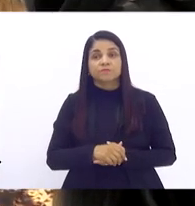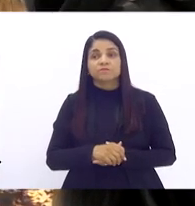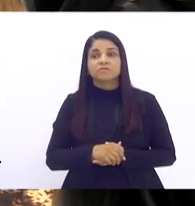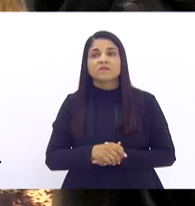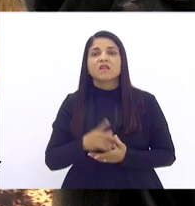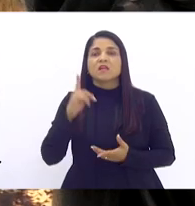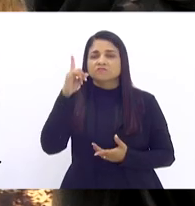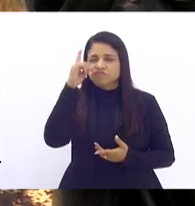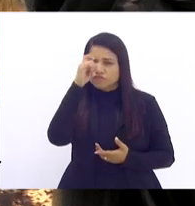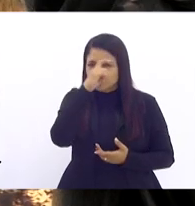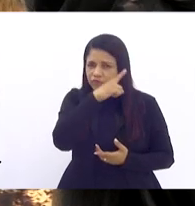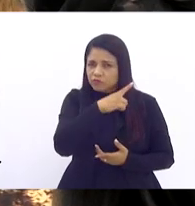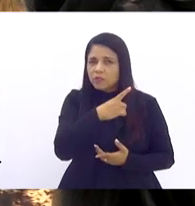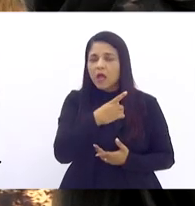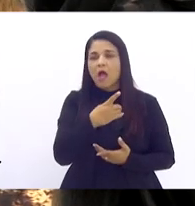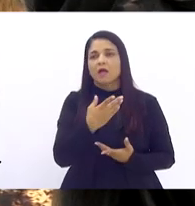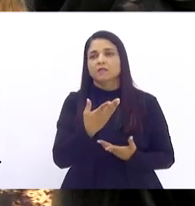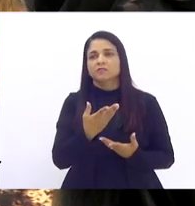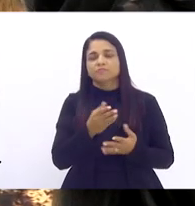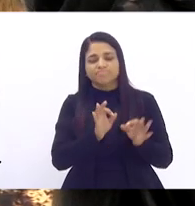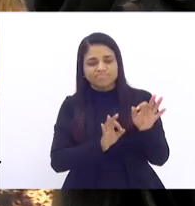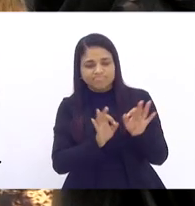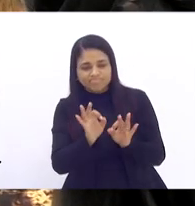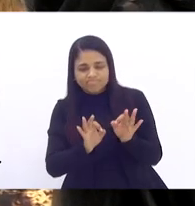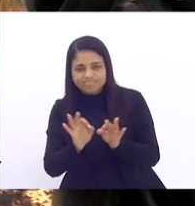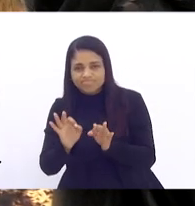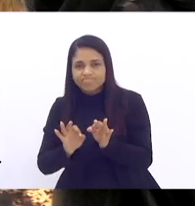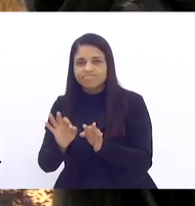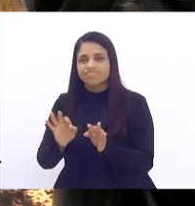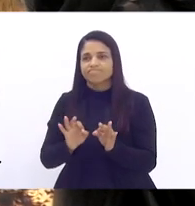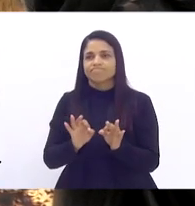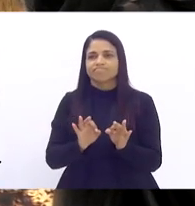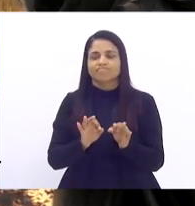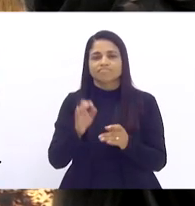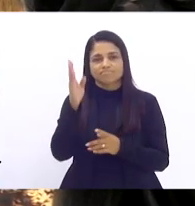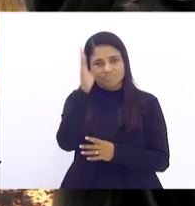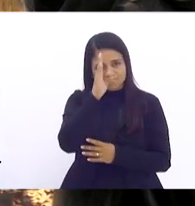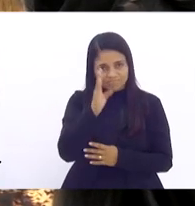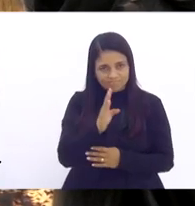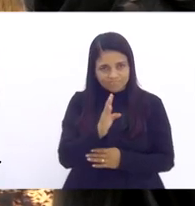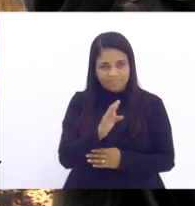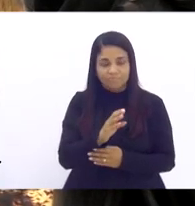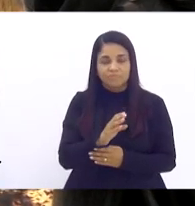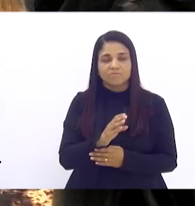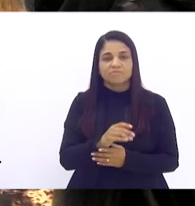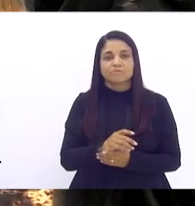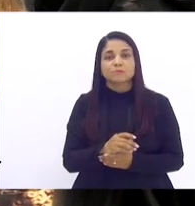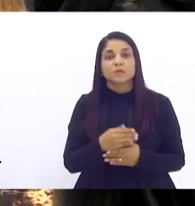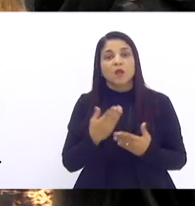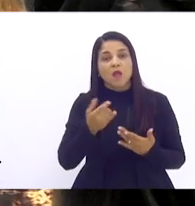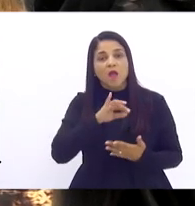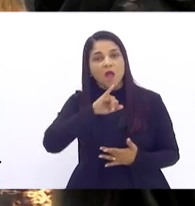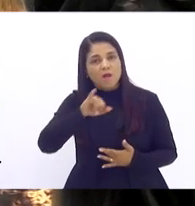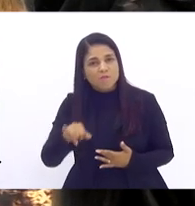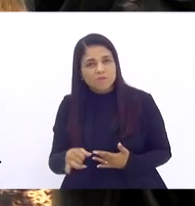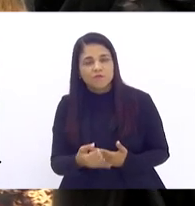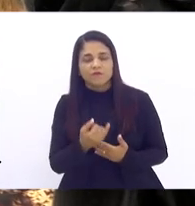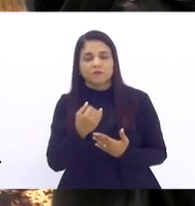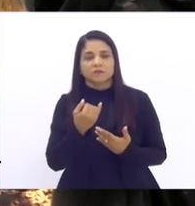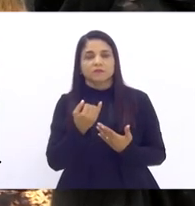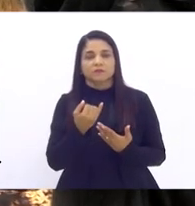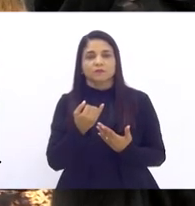é uma dificuldade você institucionalizar planejamento no país né então assim aproveitando essa essa oportunidade